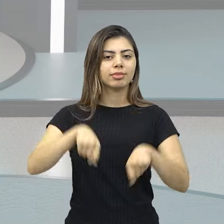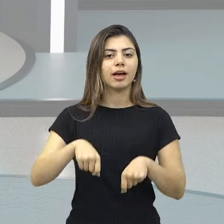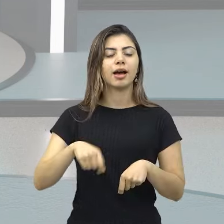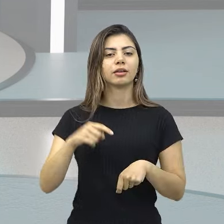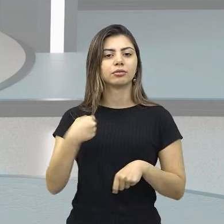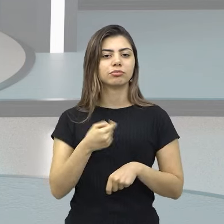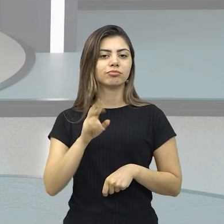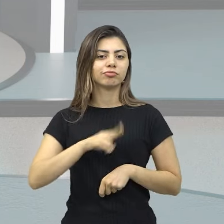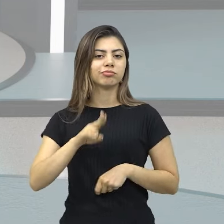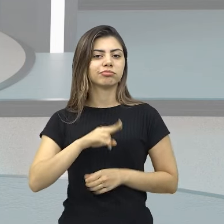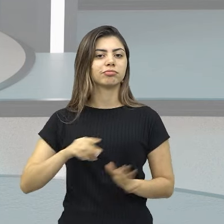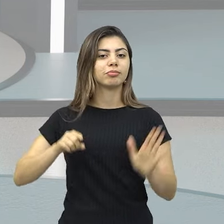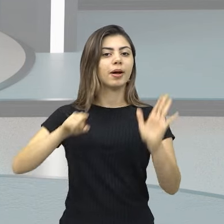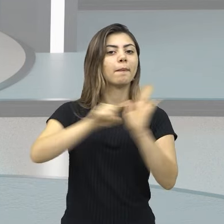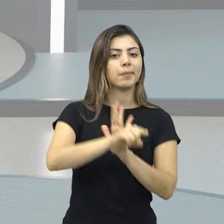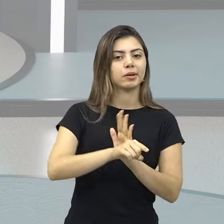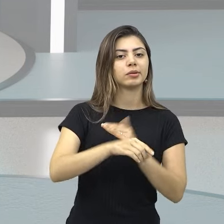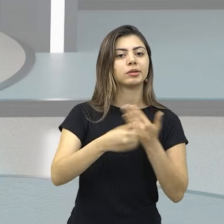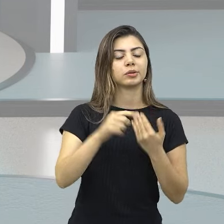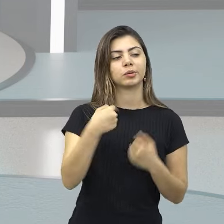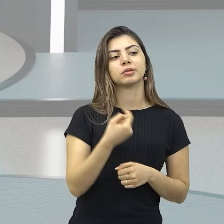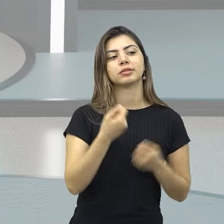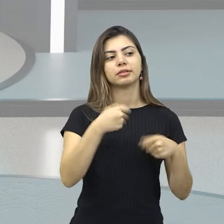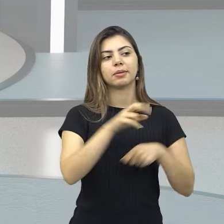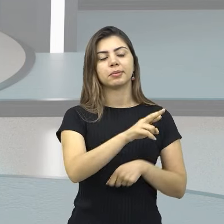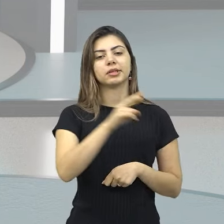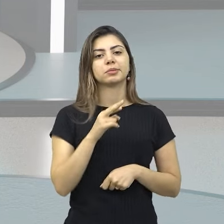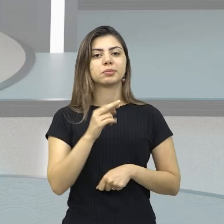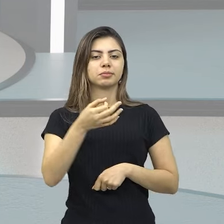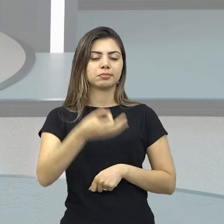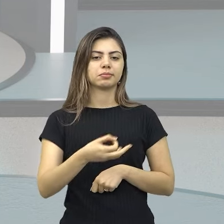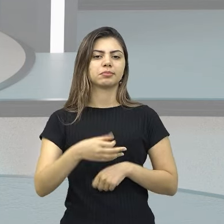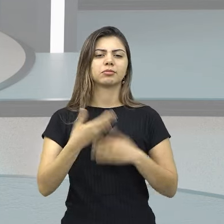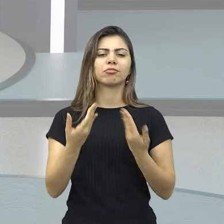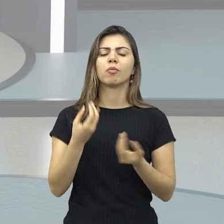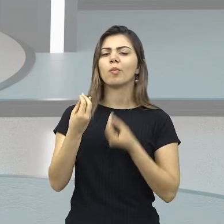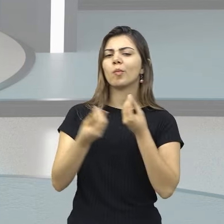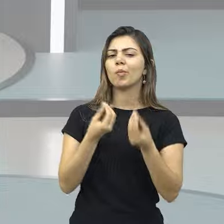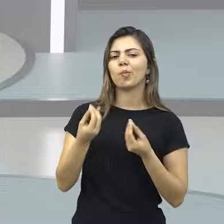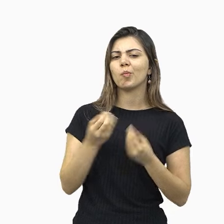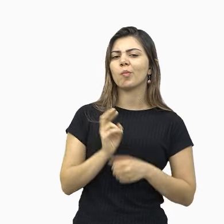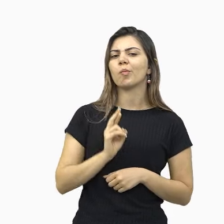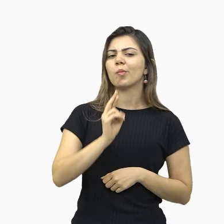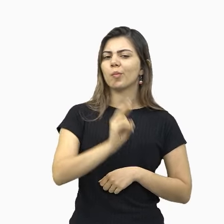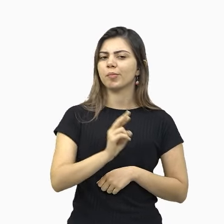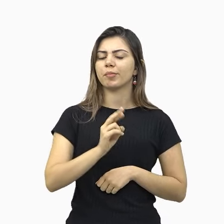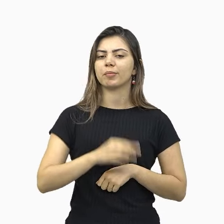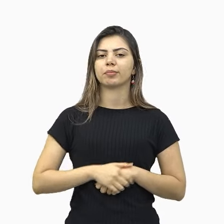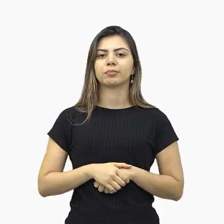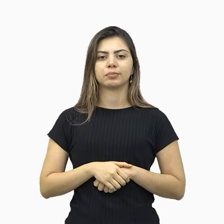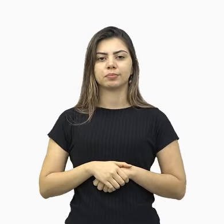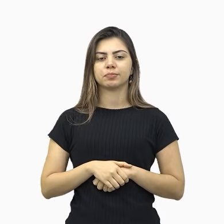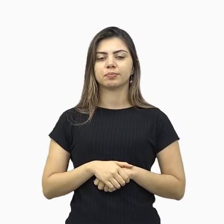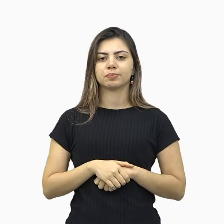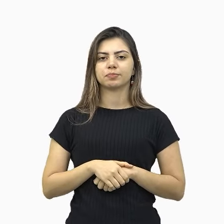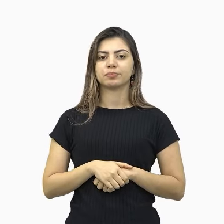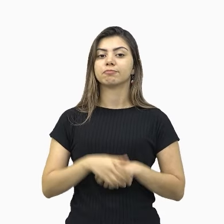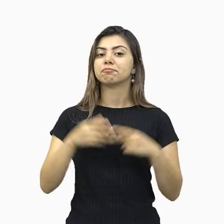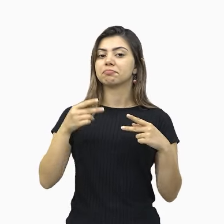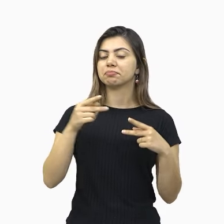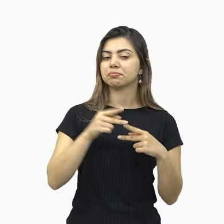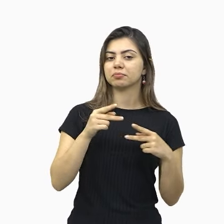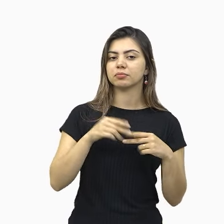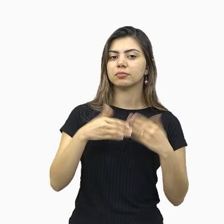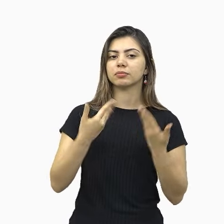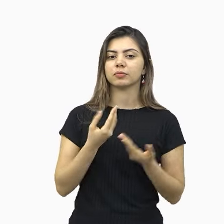perguntas que respondemos com informações específicas. Como assim informações específicas? Observe. Olha lá, WH